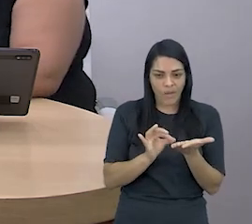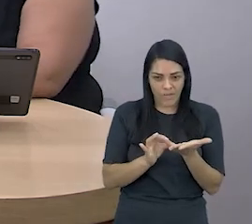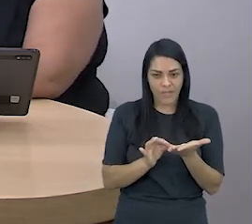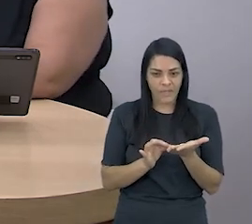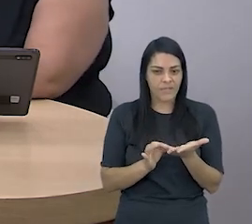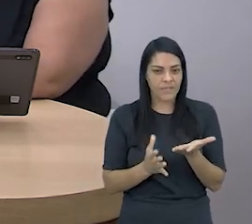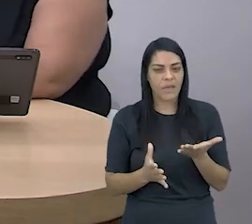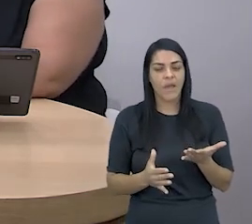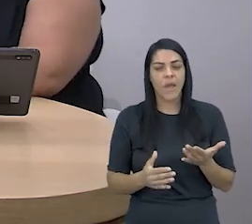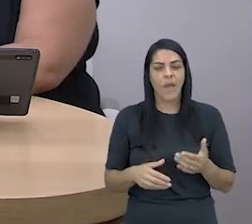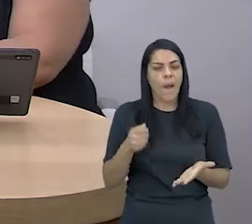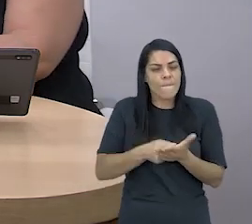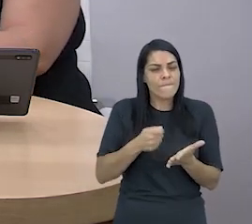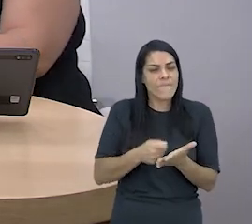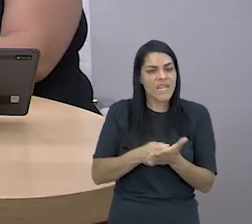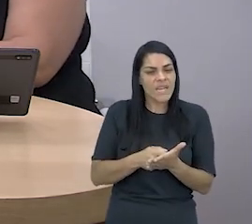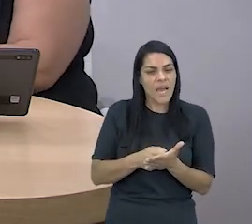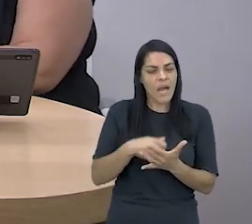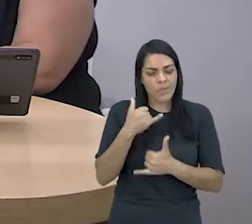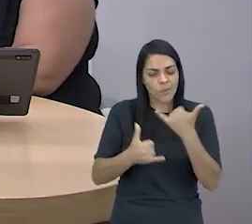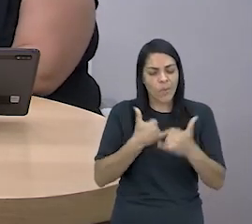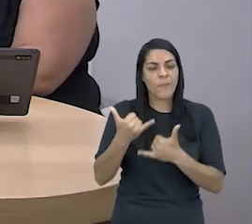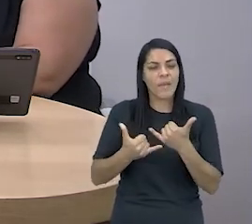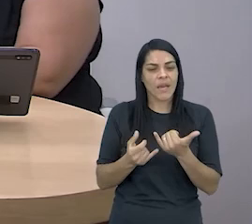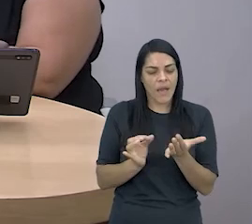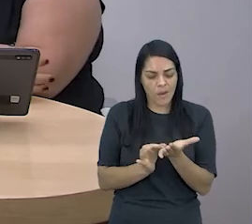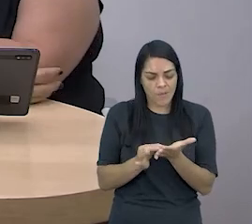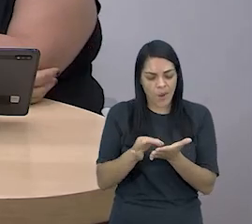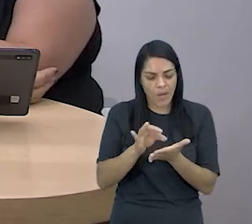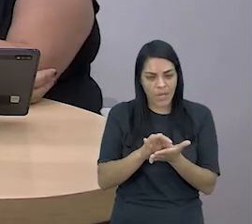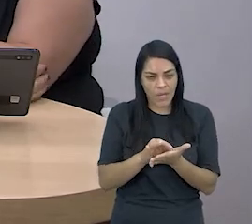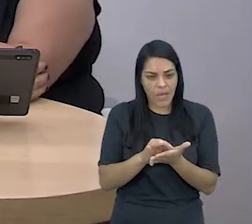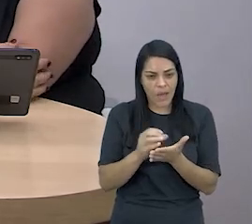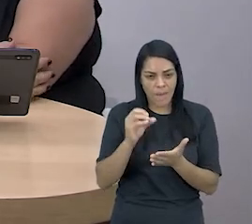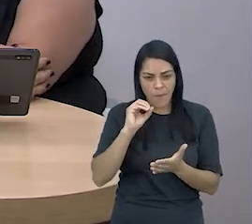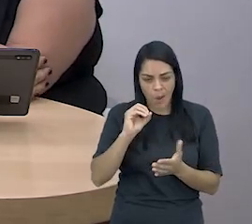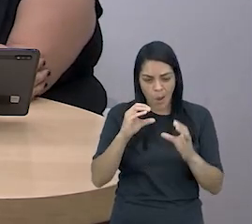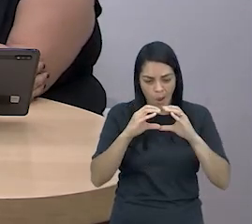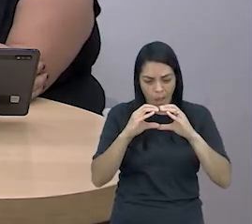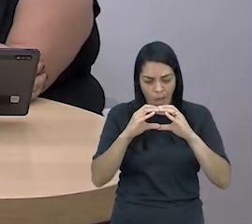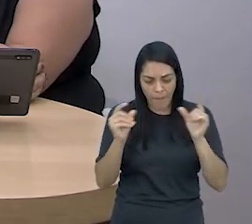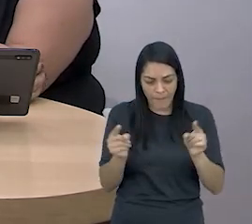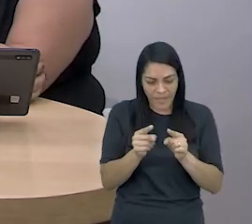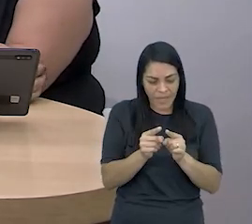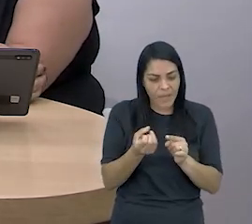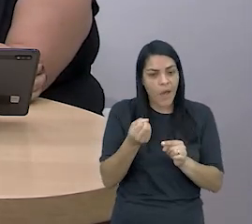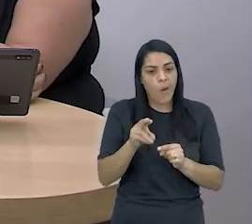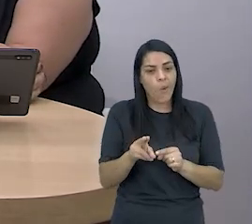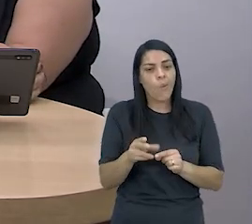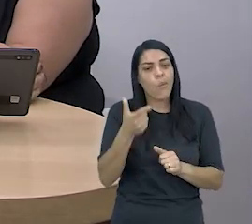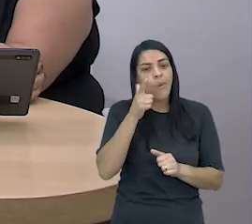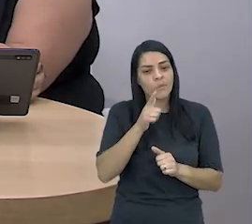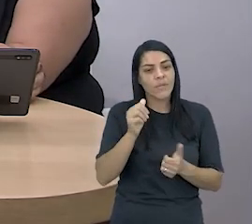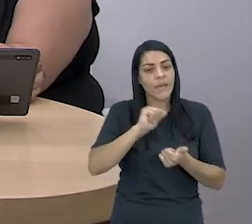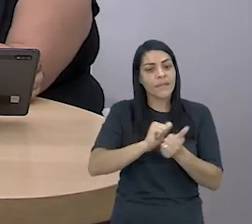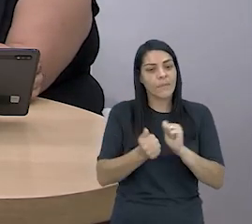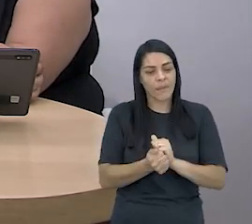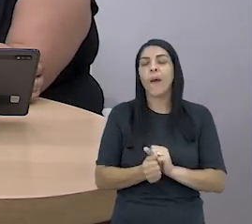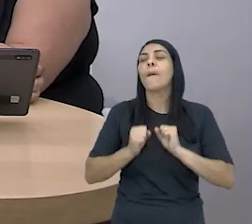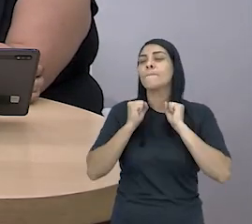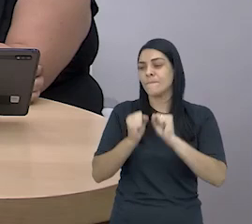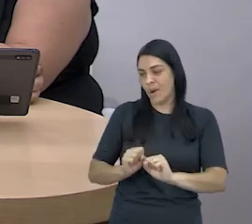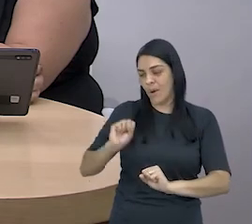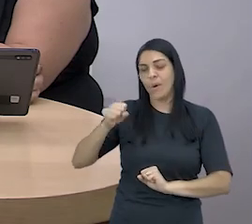pequenas bolinhas ou a gente também pode adaptar? Pode adaptar, pode adaptar aí com grãos, né? E se a gente não